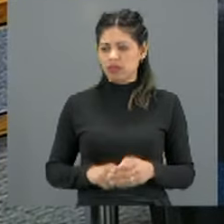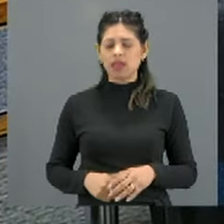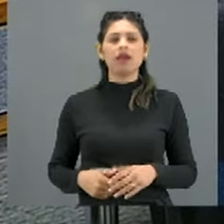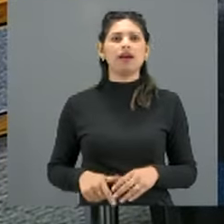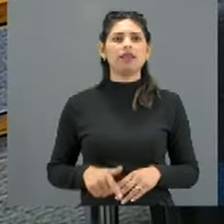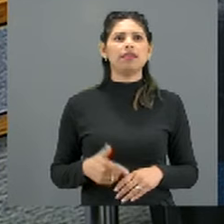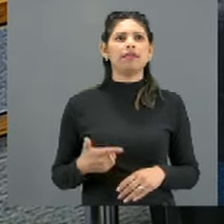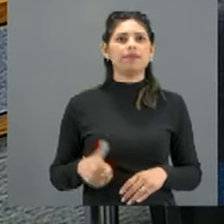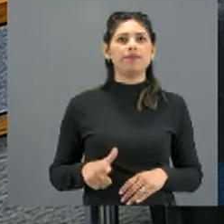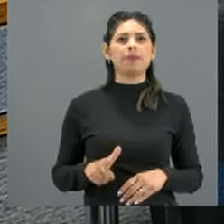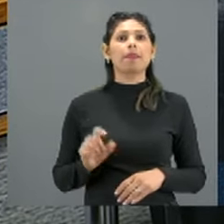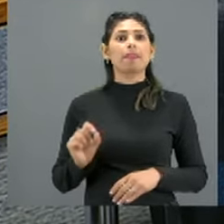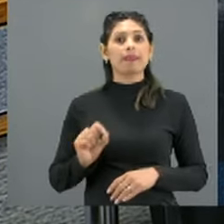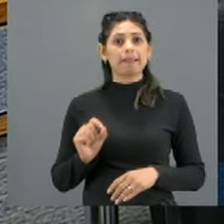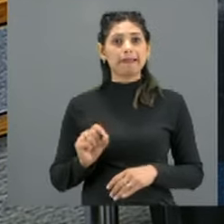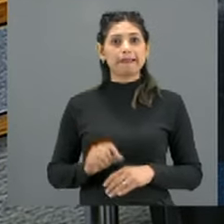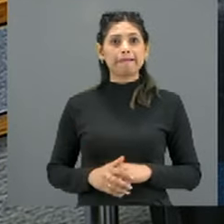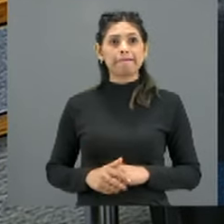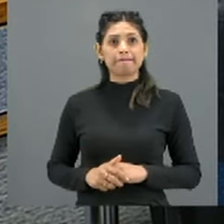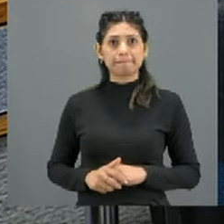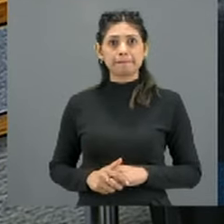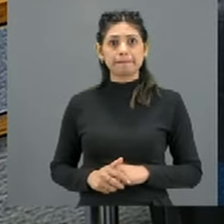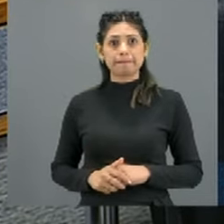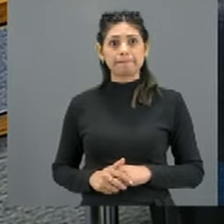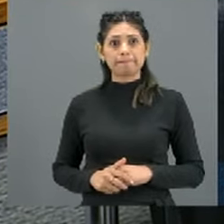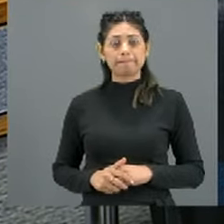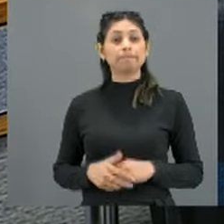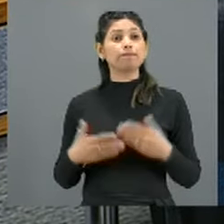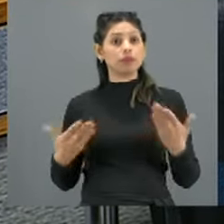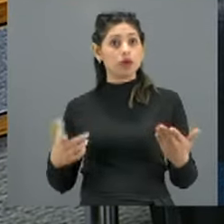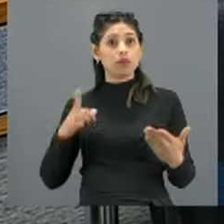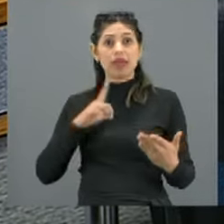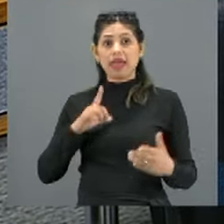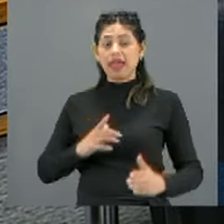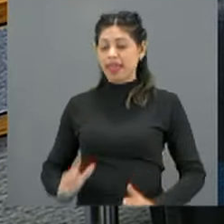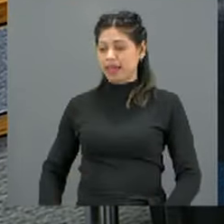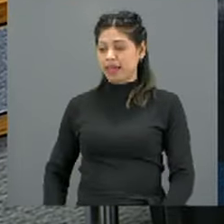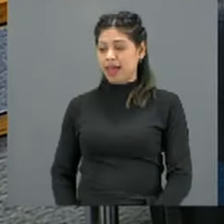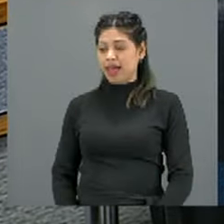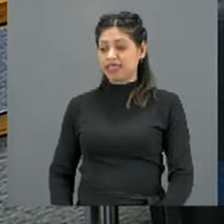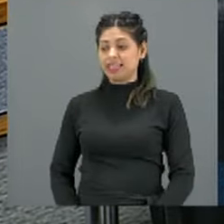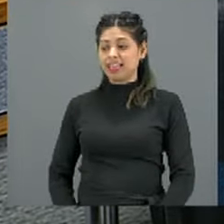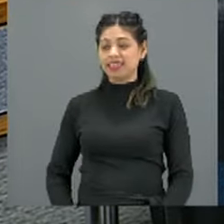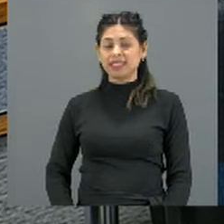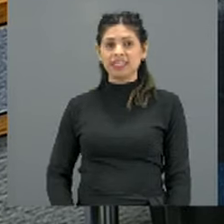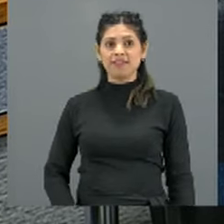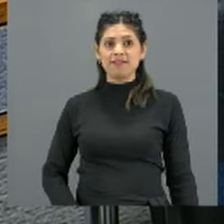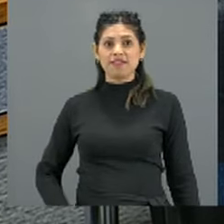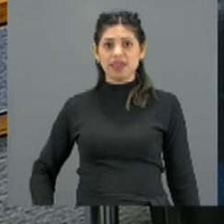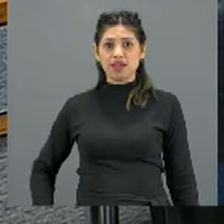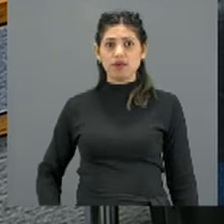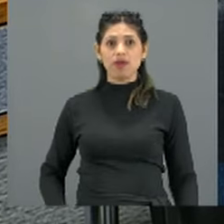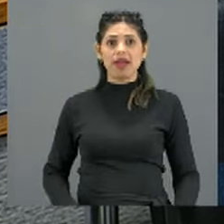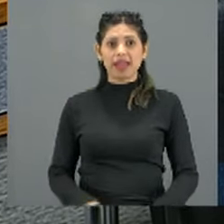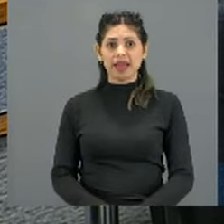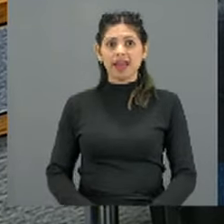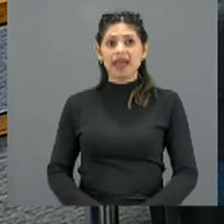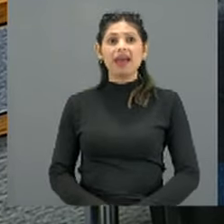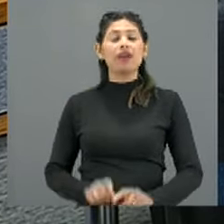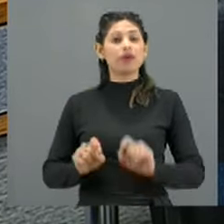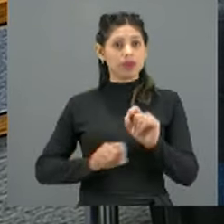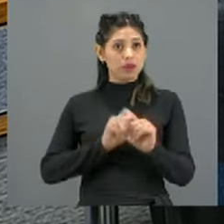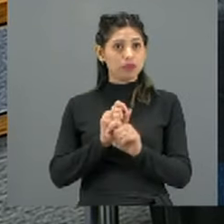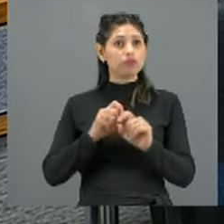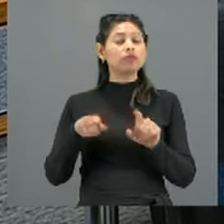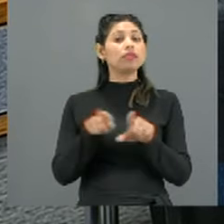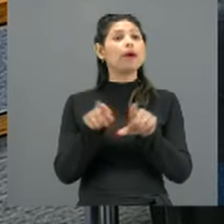cacique, cada etnia tem a sua lei, tem a sua regra e tem a sua cultura. É muito